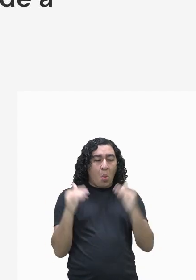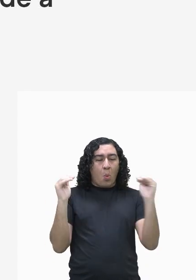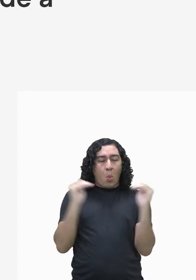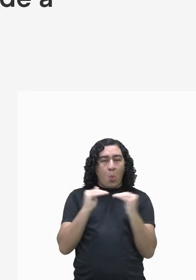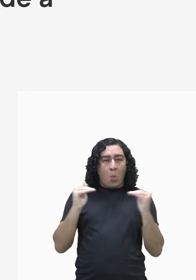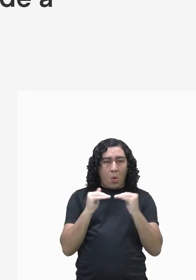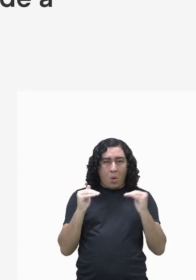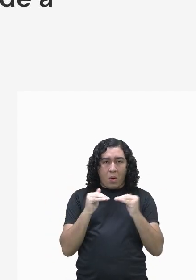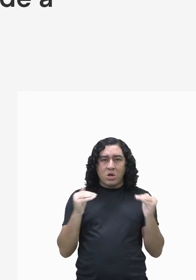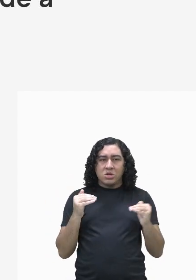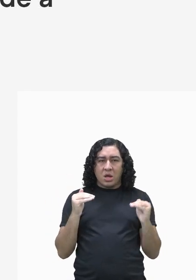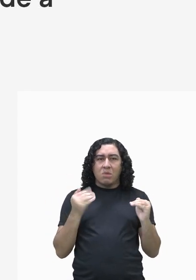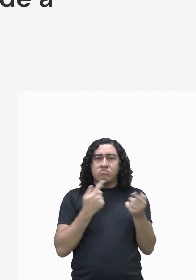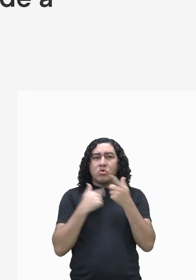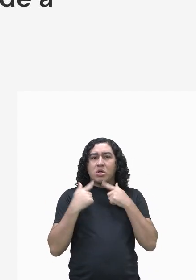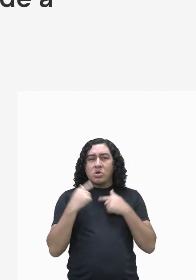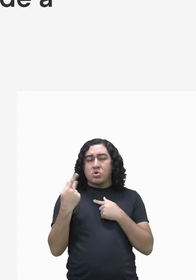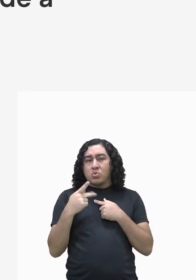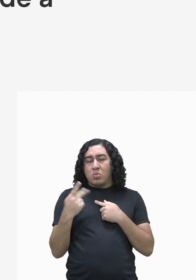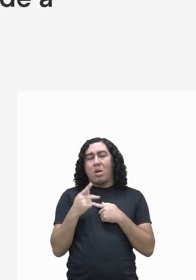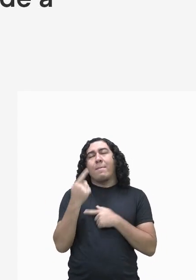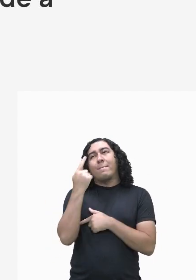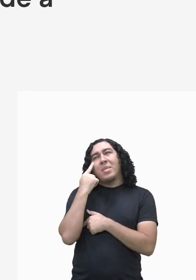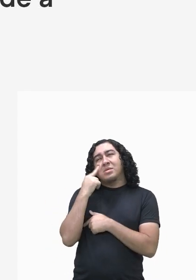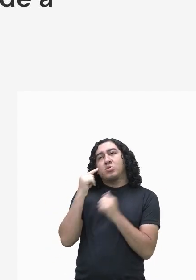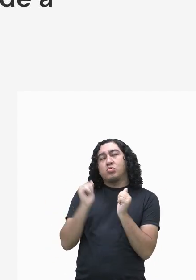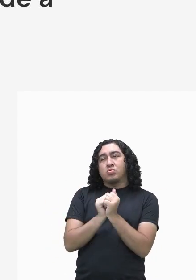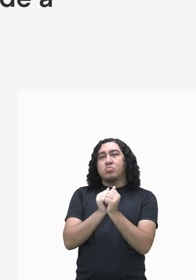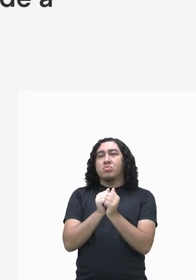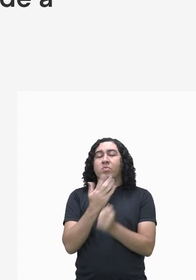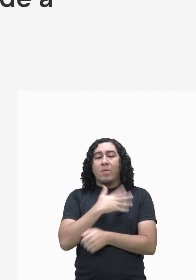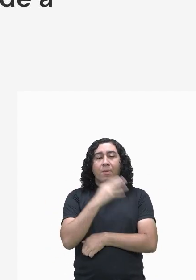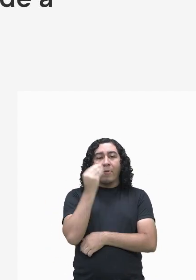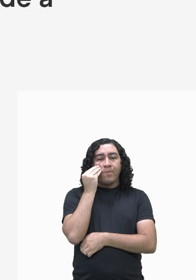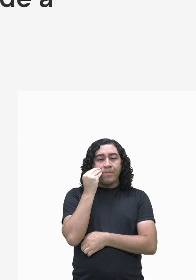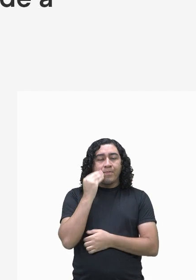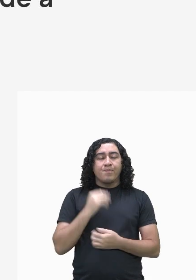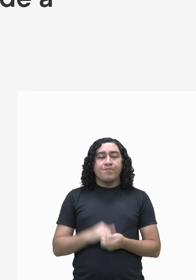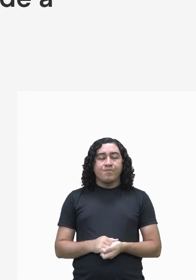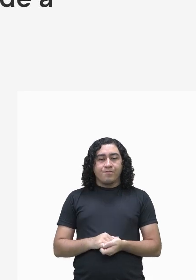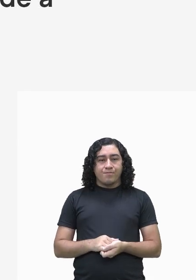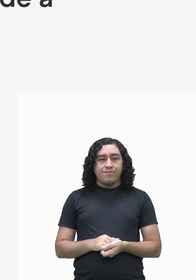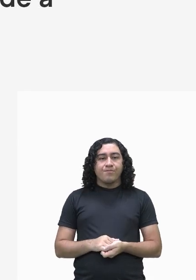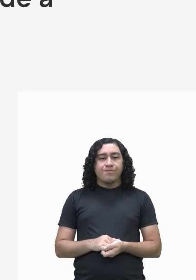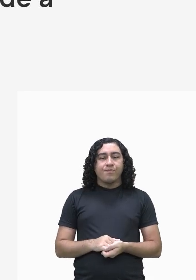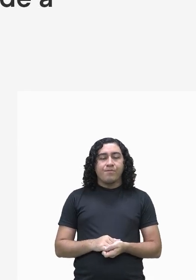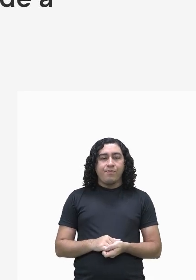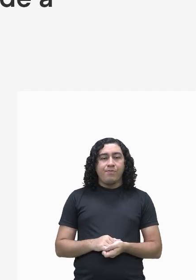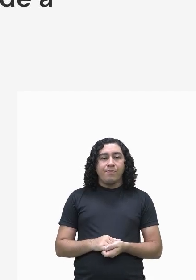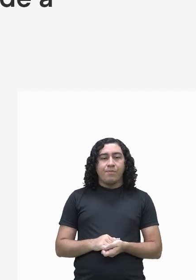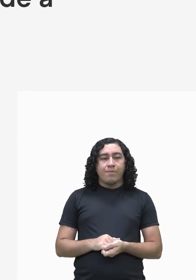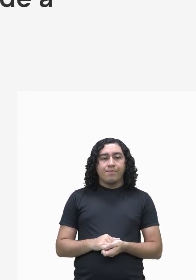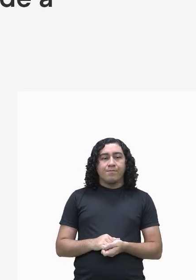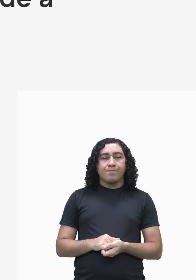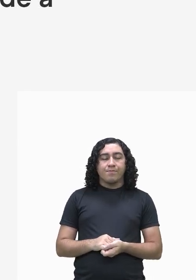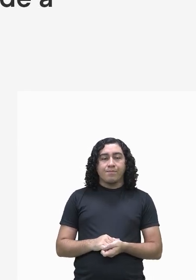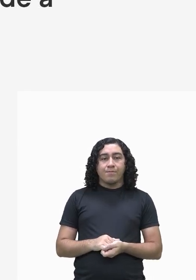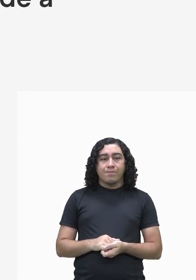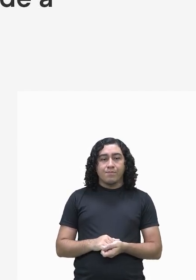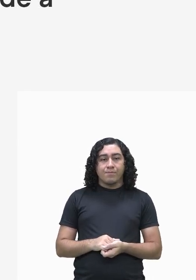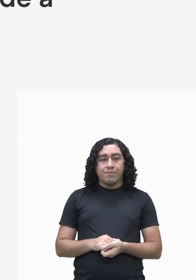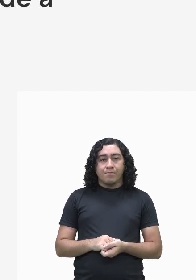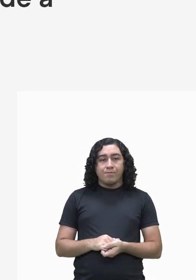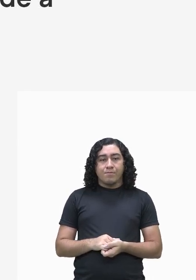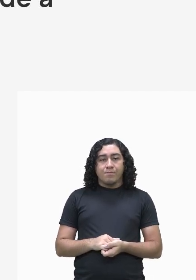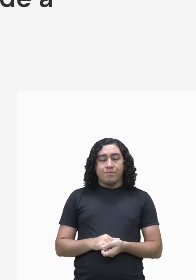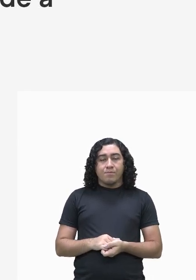quero, aquilo que você quer. Vamos pensar juntos aqui. A partir dessas formulações, nós podemos pensar que um